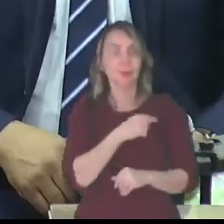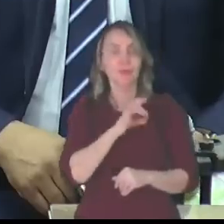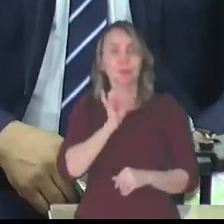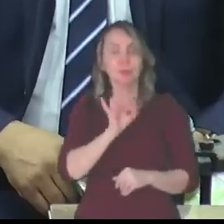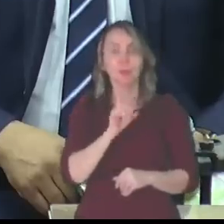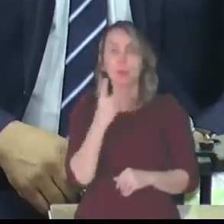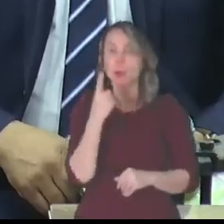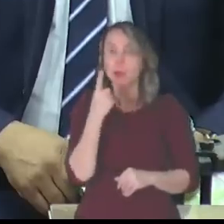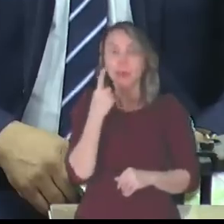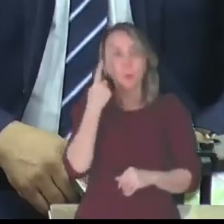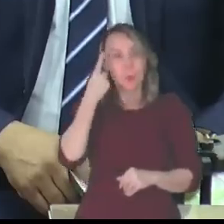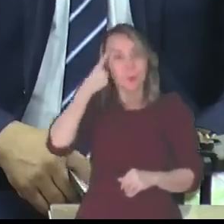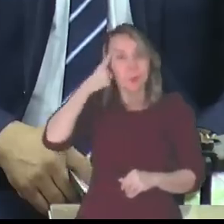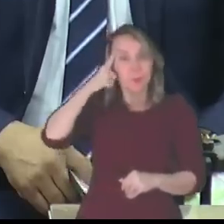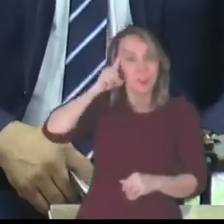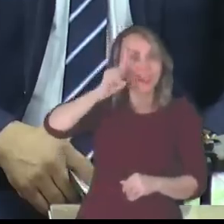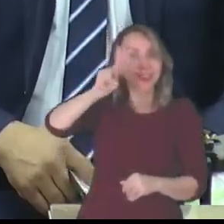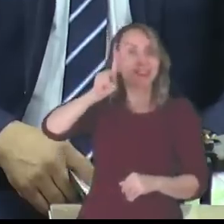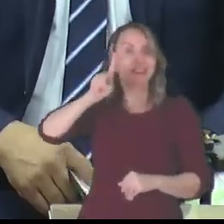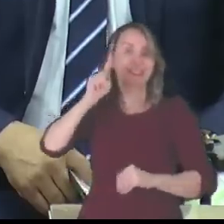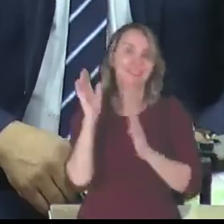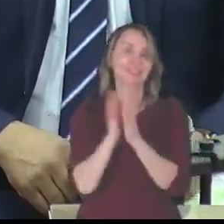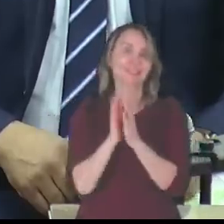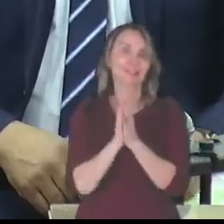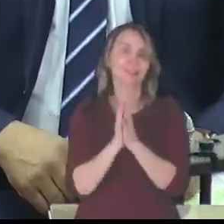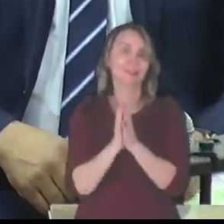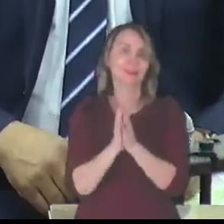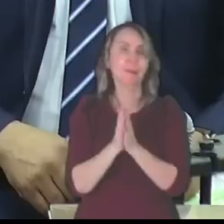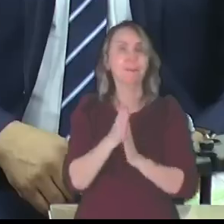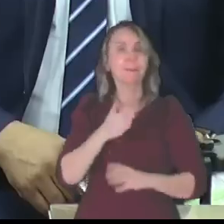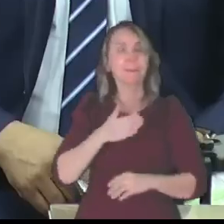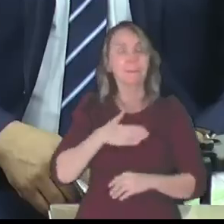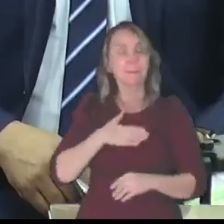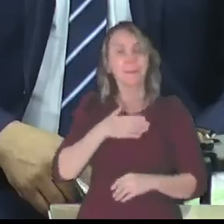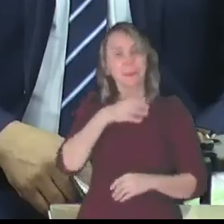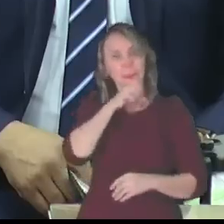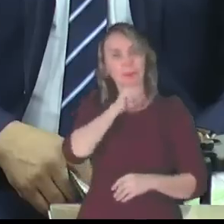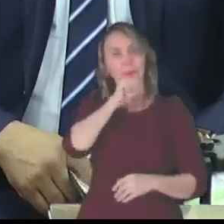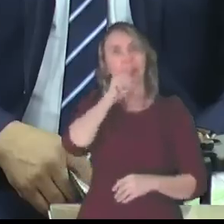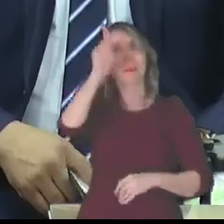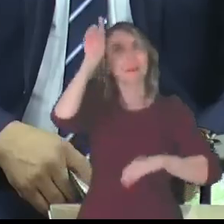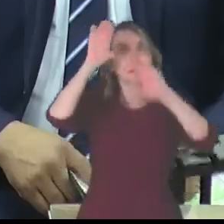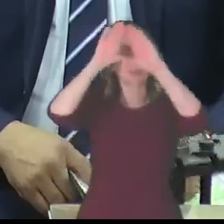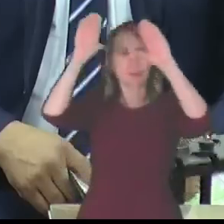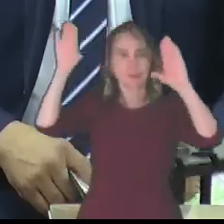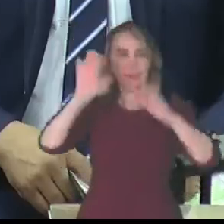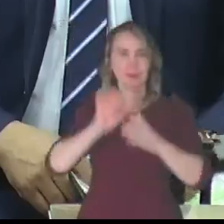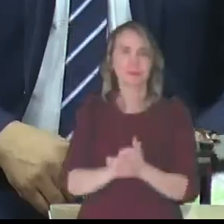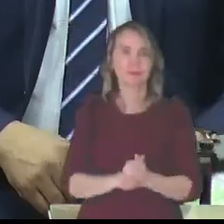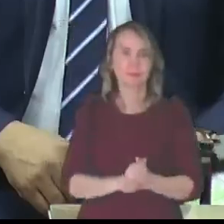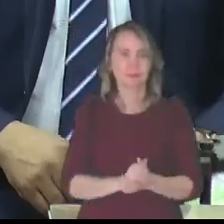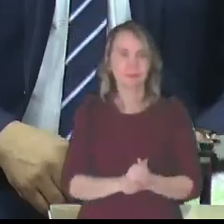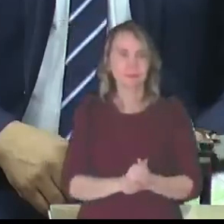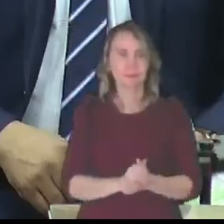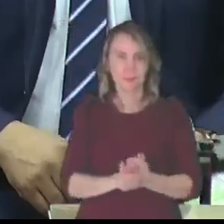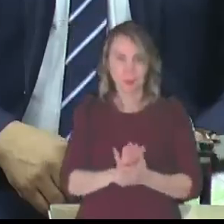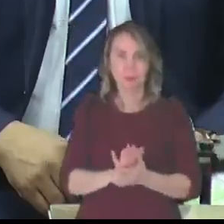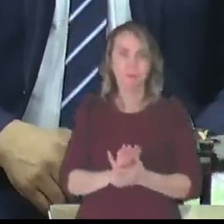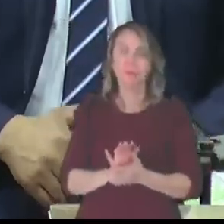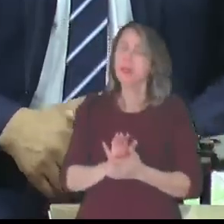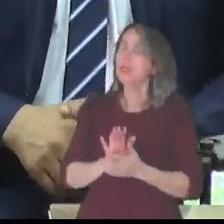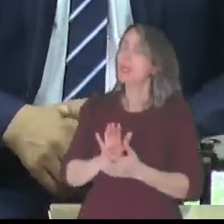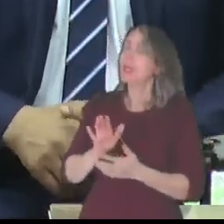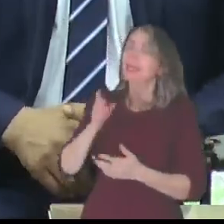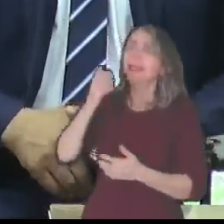nosso que estais no céu meu pai tu estás aí em cima meu país e primeiro Deus é seu pai você